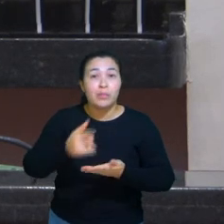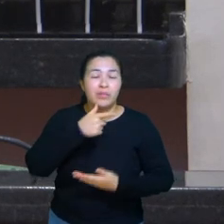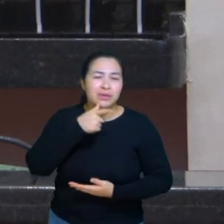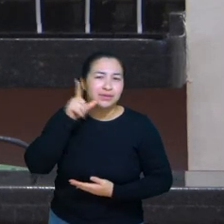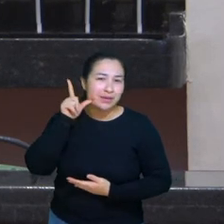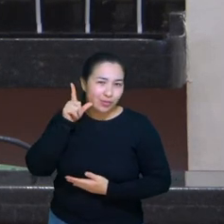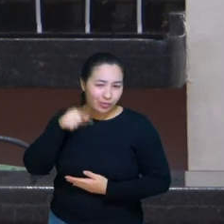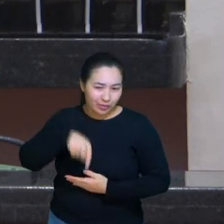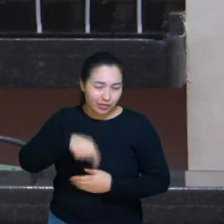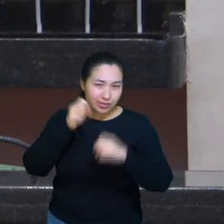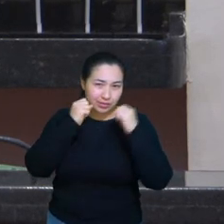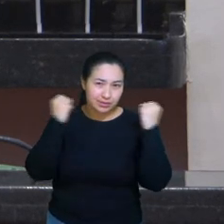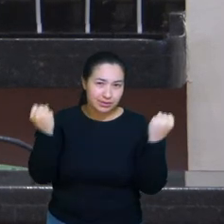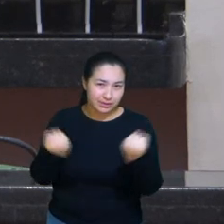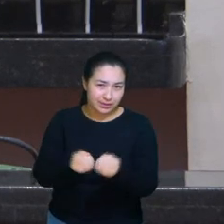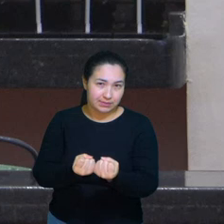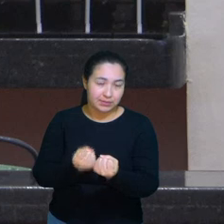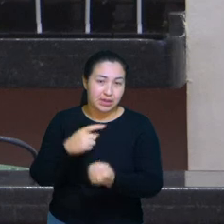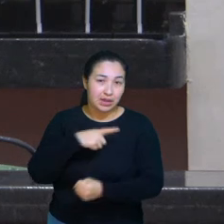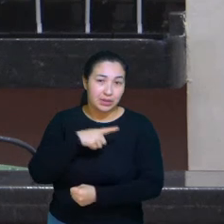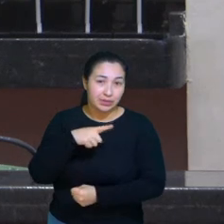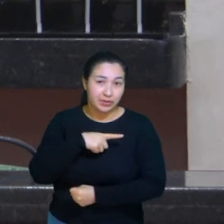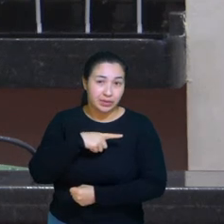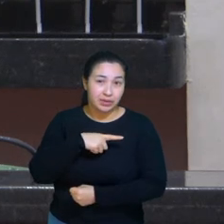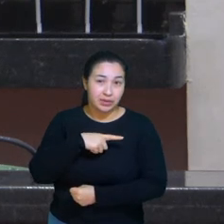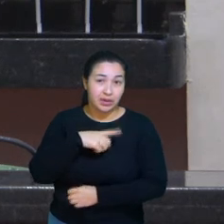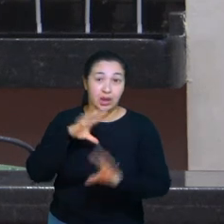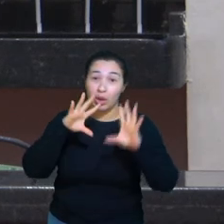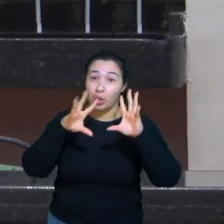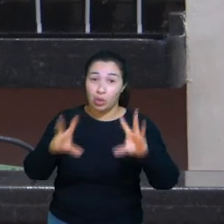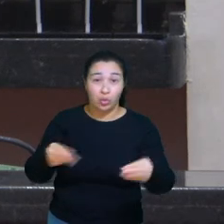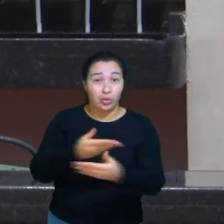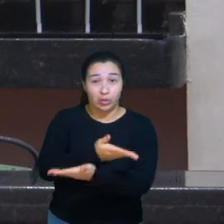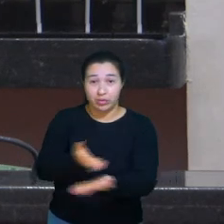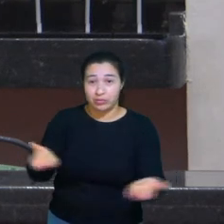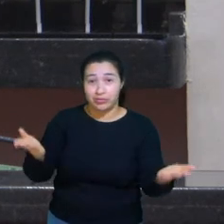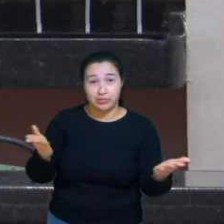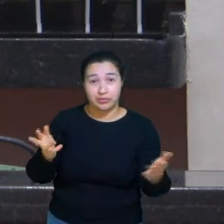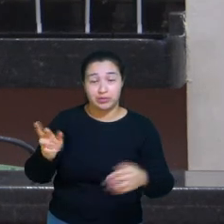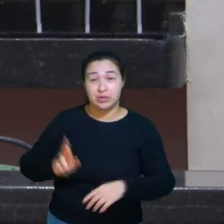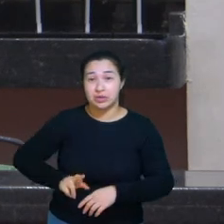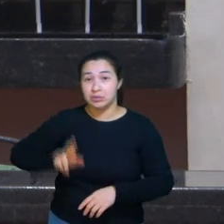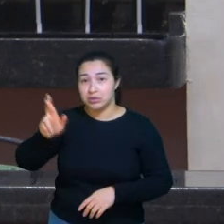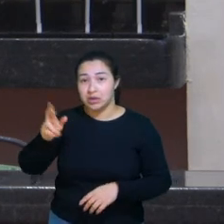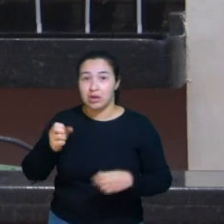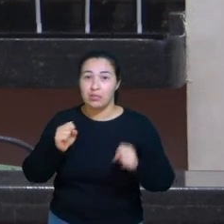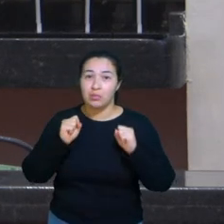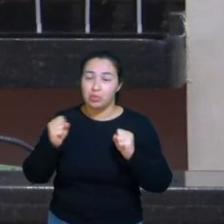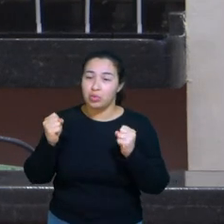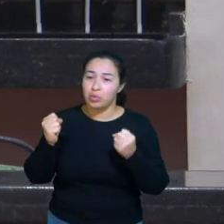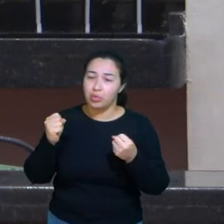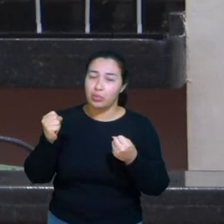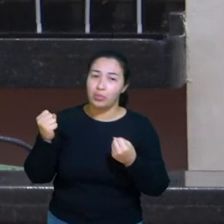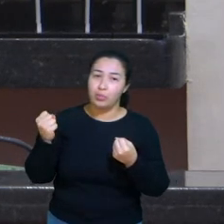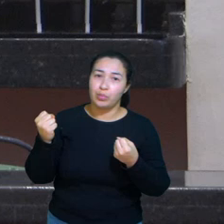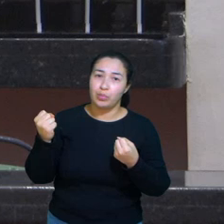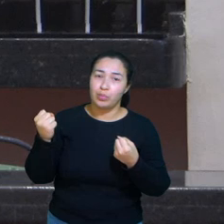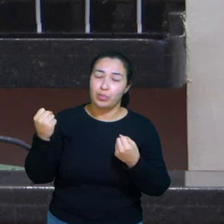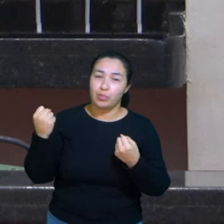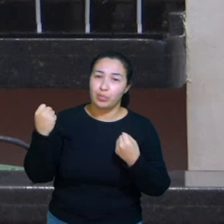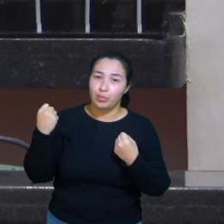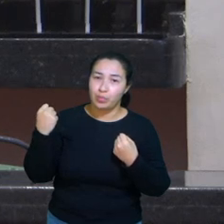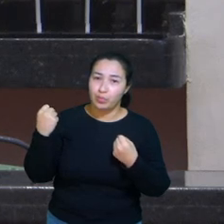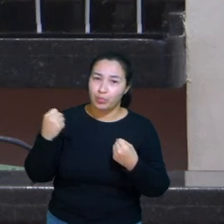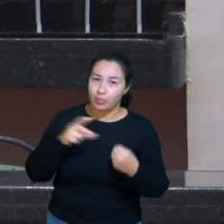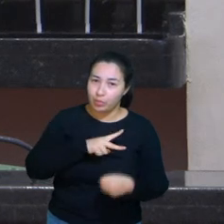eh que tem aqui a todos os atores veja nós temos o poder público temos a secretaria da educação temos